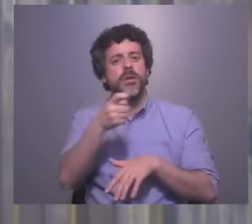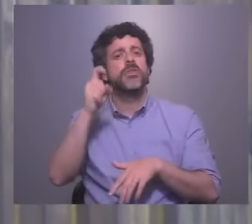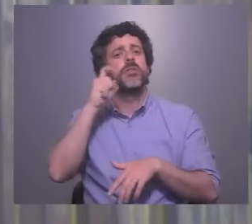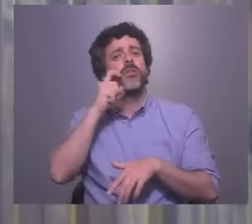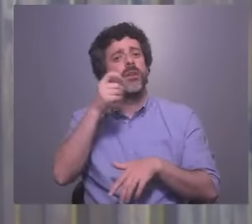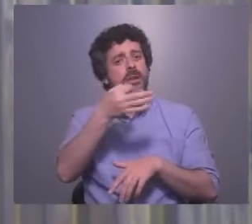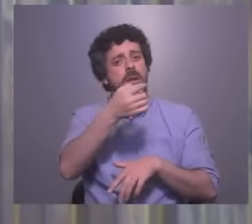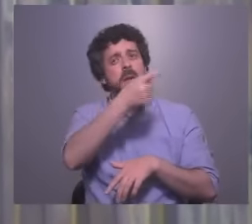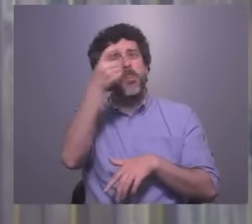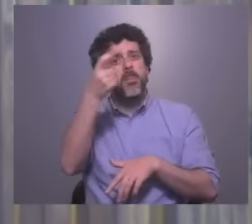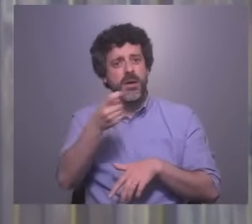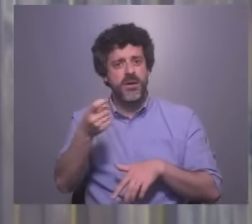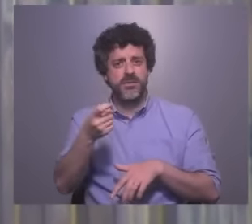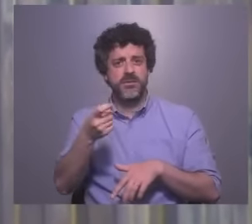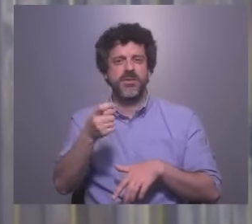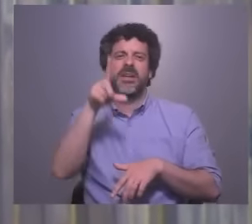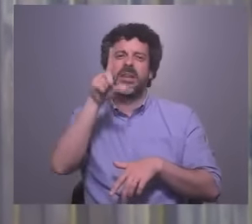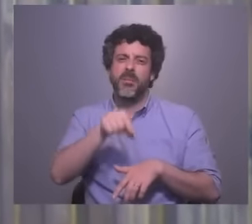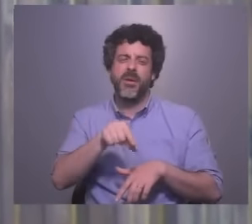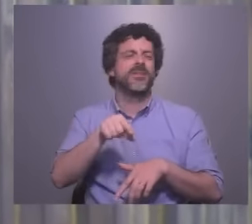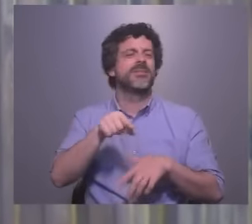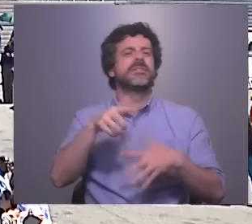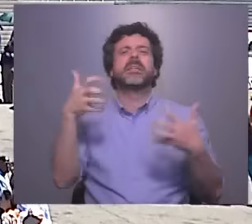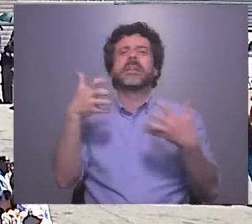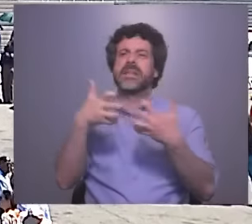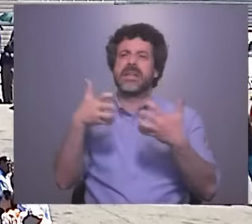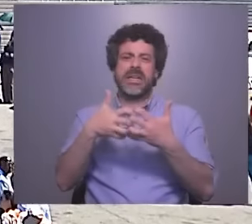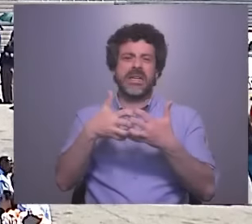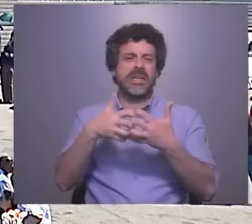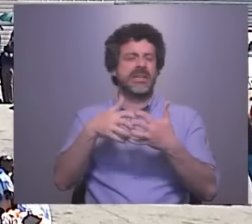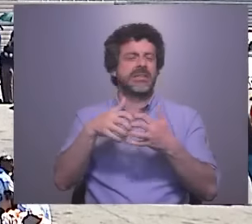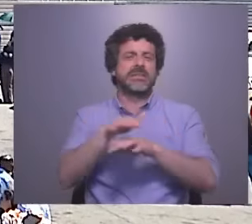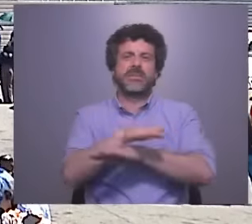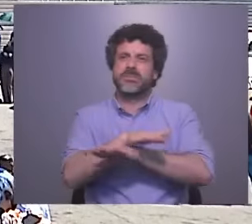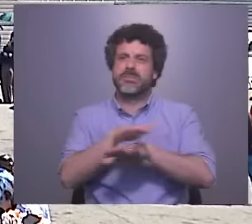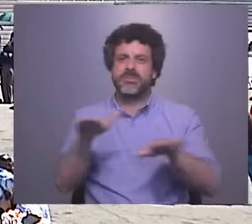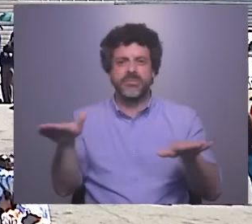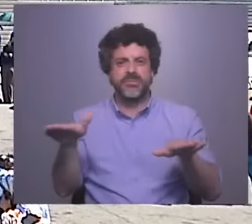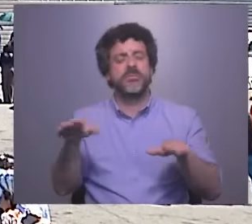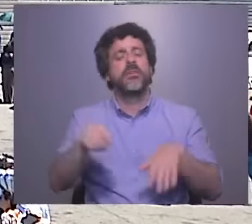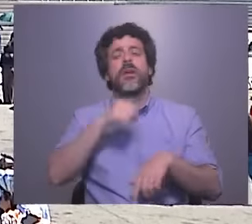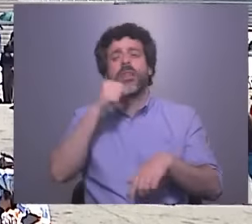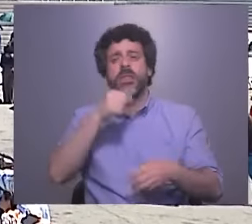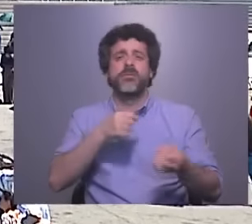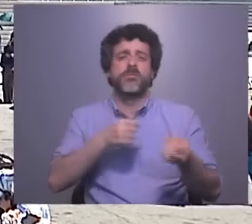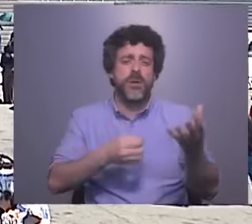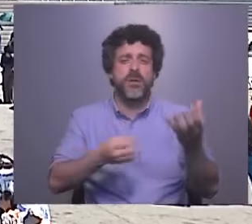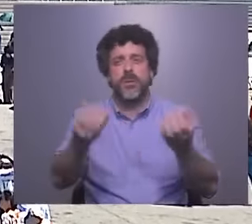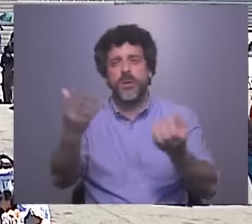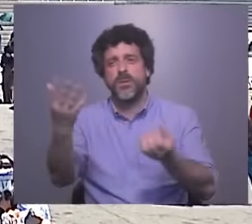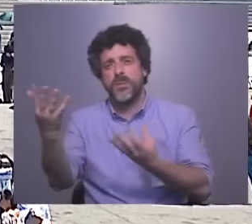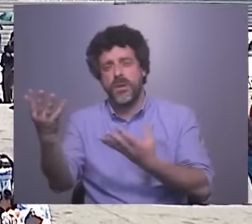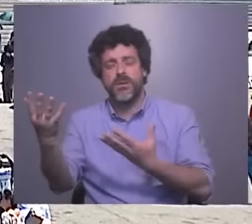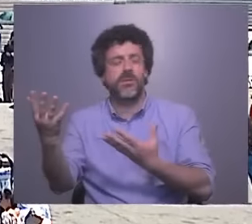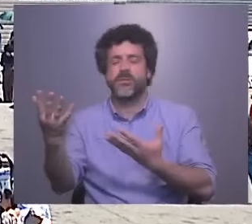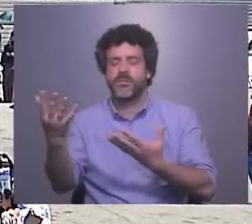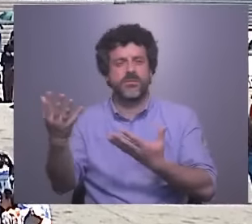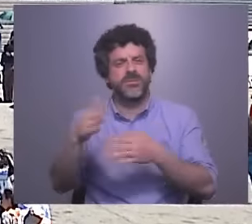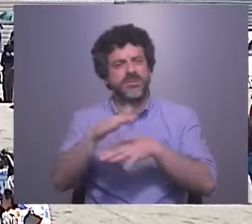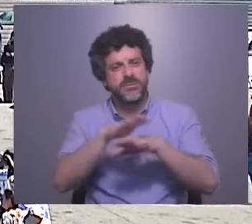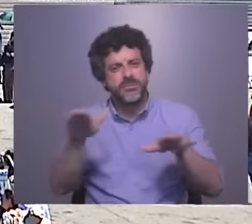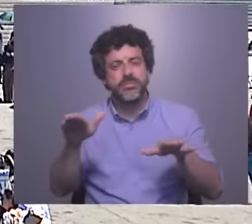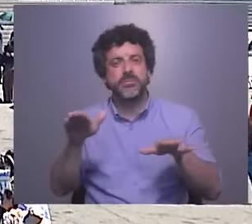que o Senhor ensine o mundo a amar a paz, a construí-la e a defendê-la,